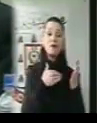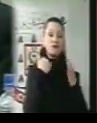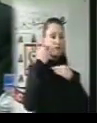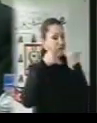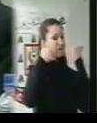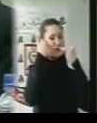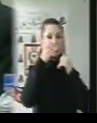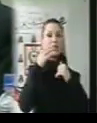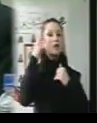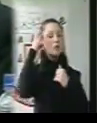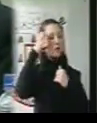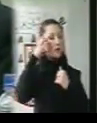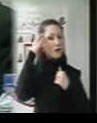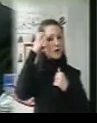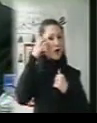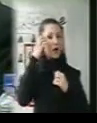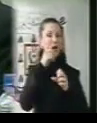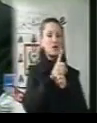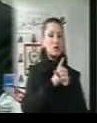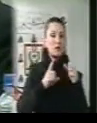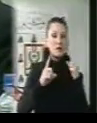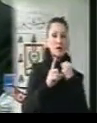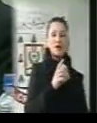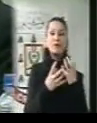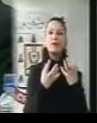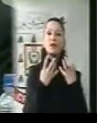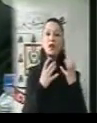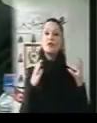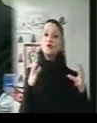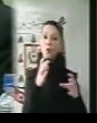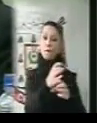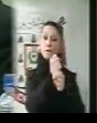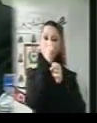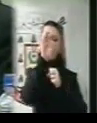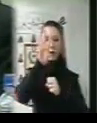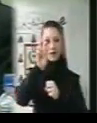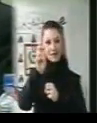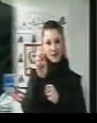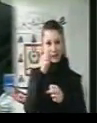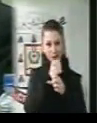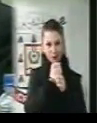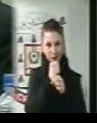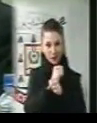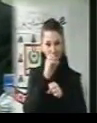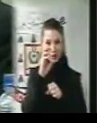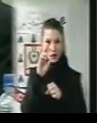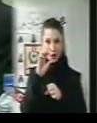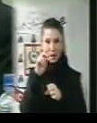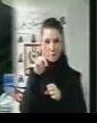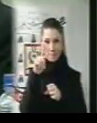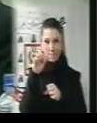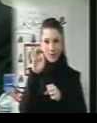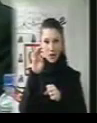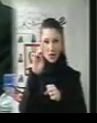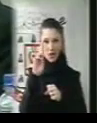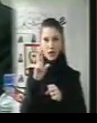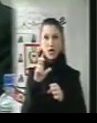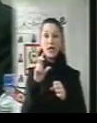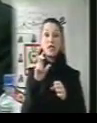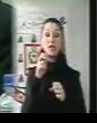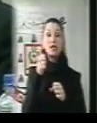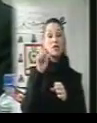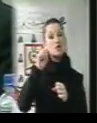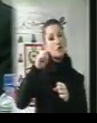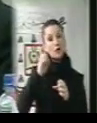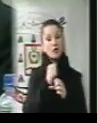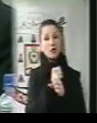consciente ações de cunho social. Somando os 45 anos da Cooperja e os 18 anos do Grupo Cirquinho do